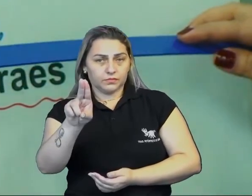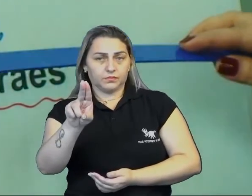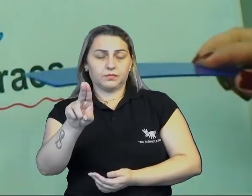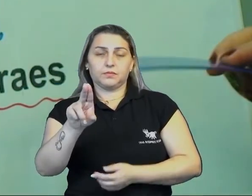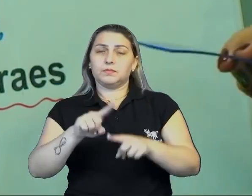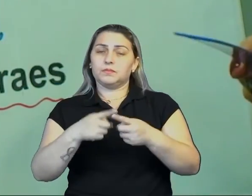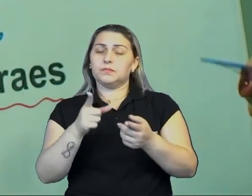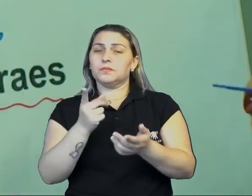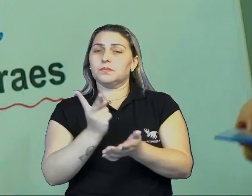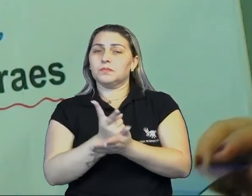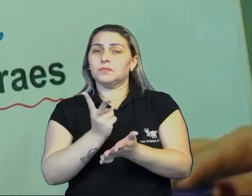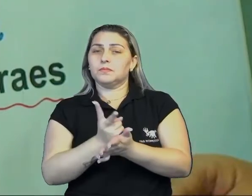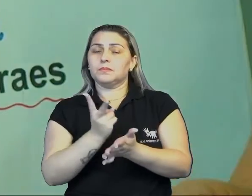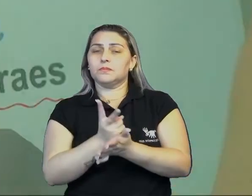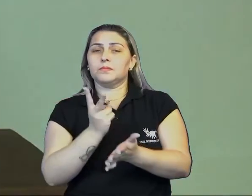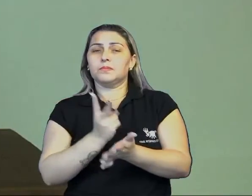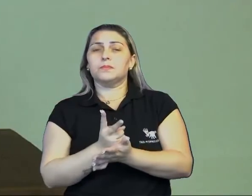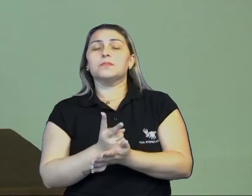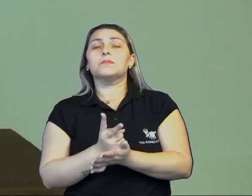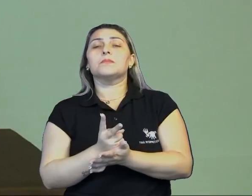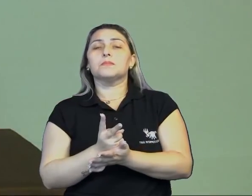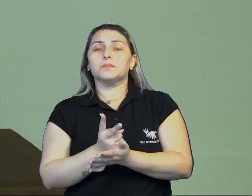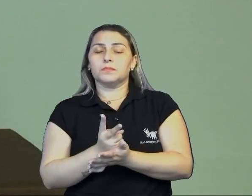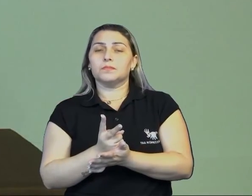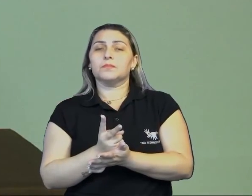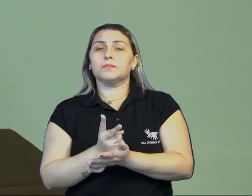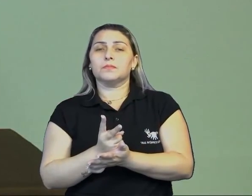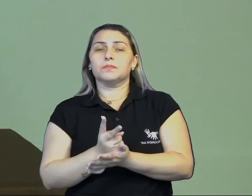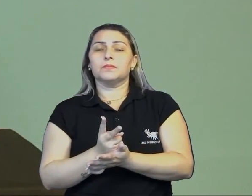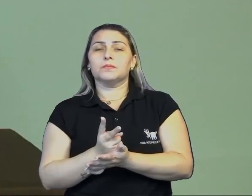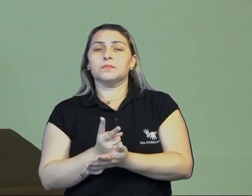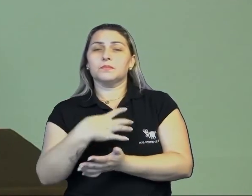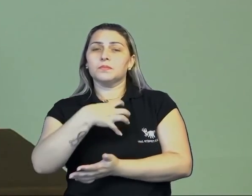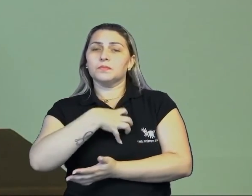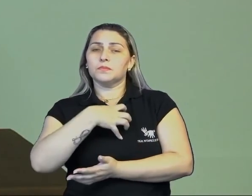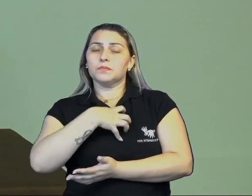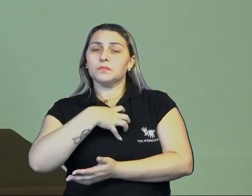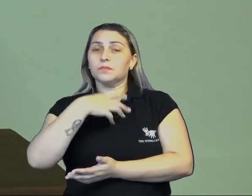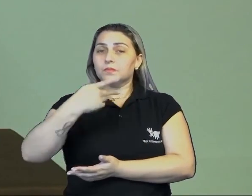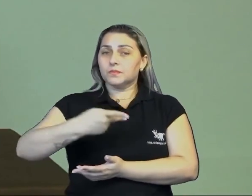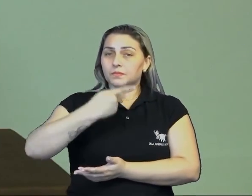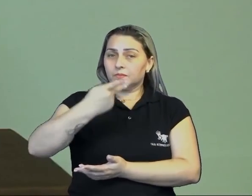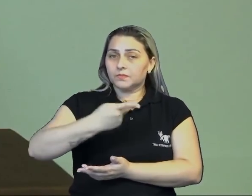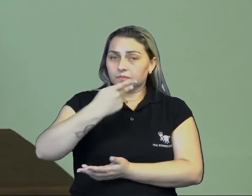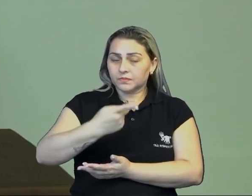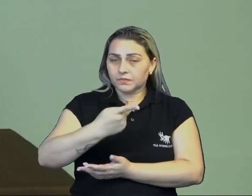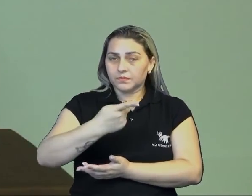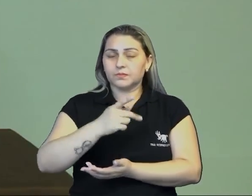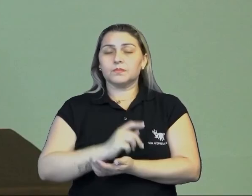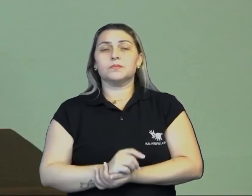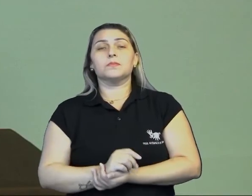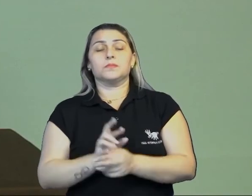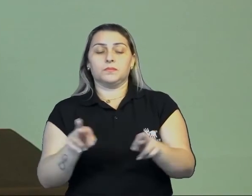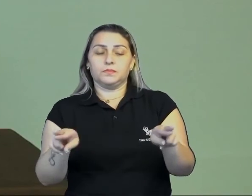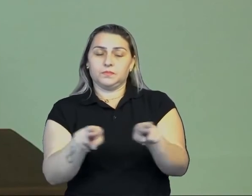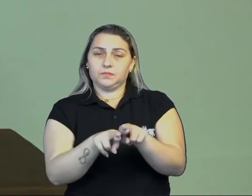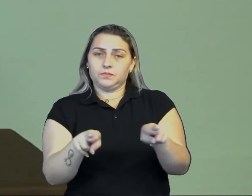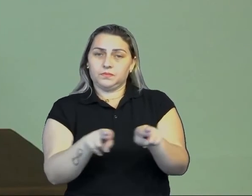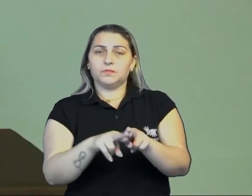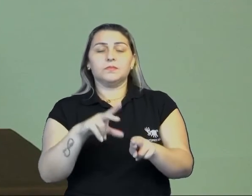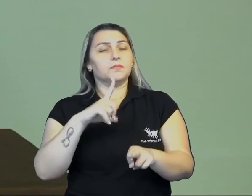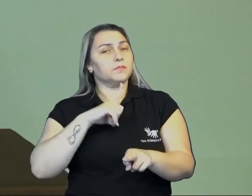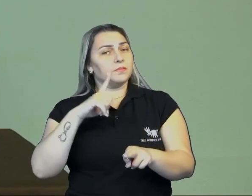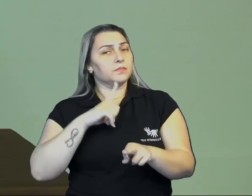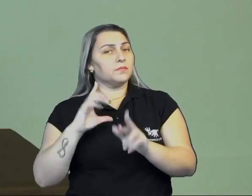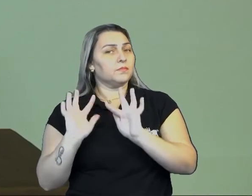tem o mesmo som. É isso mesmo, criança. Então, as palavras que rimam, elas têm, né? Elas têm a